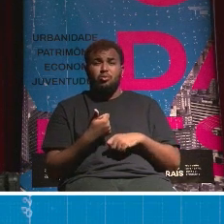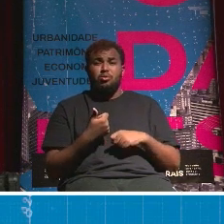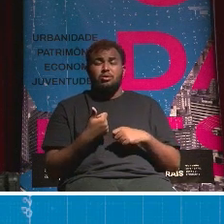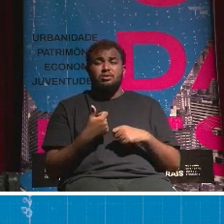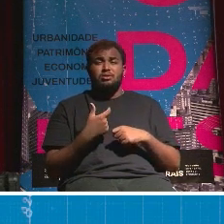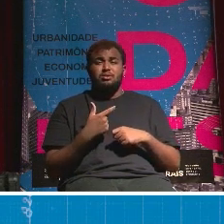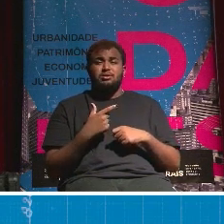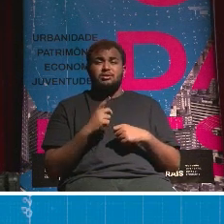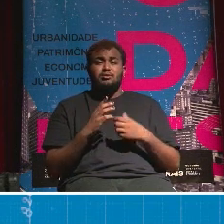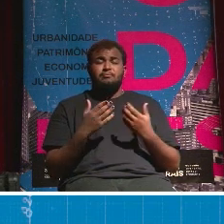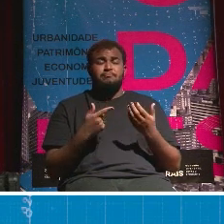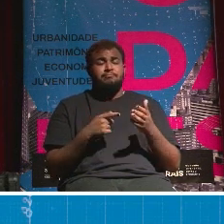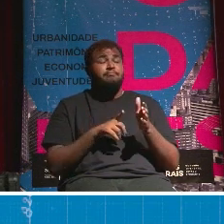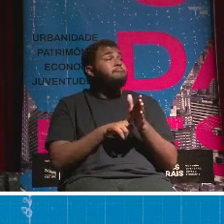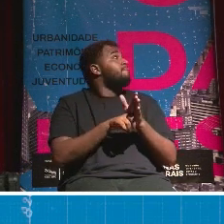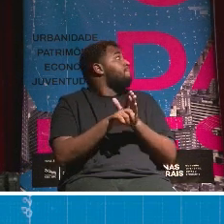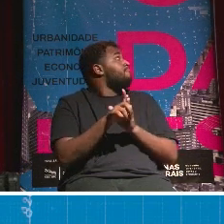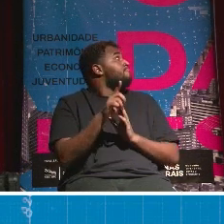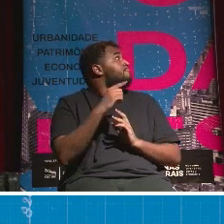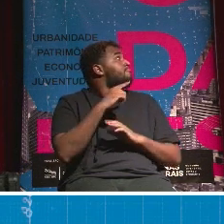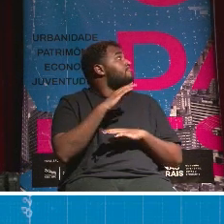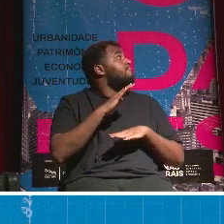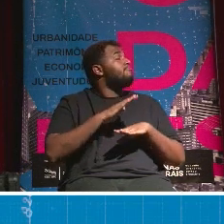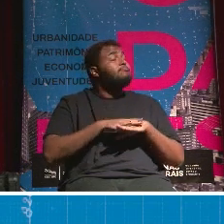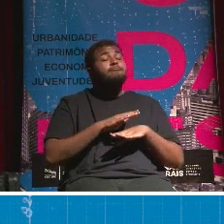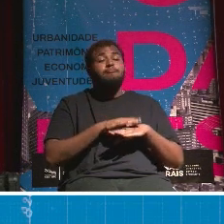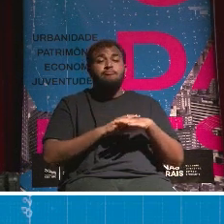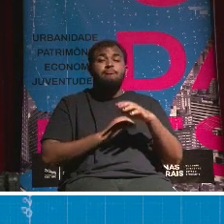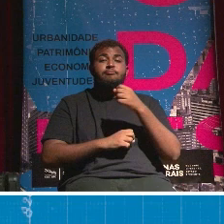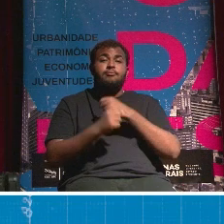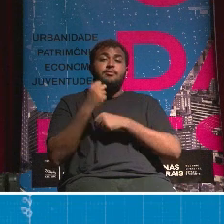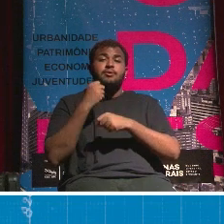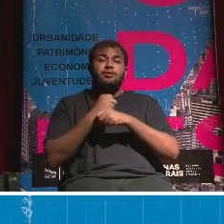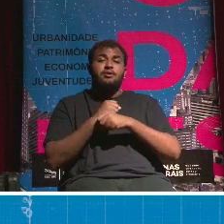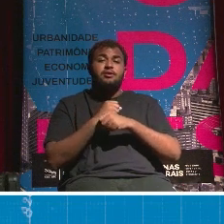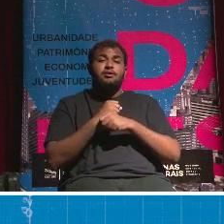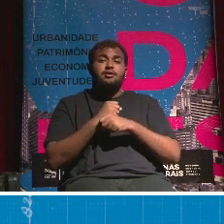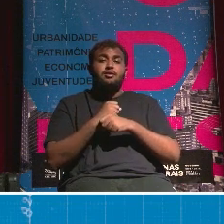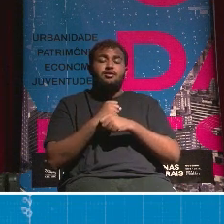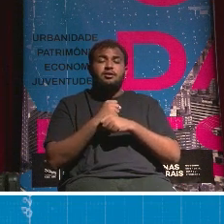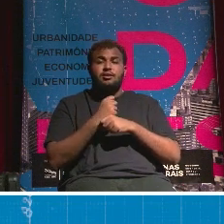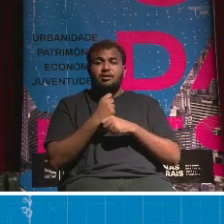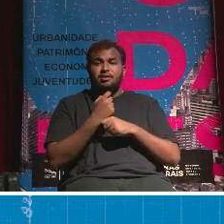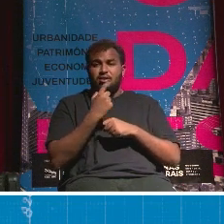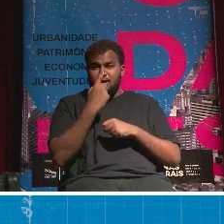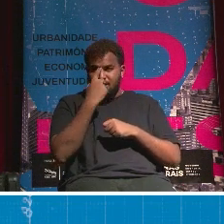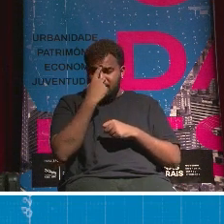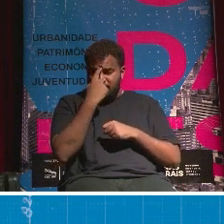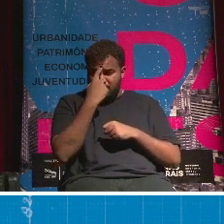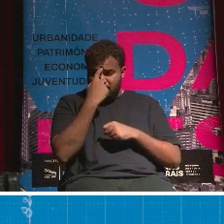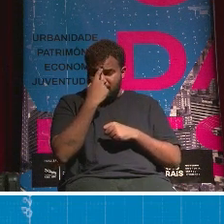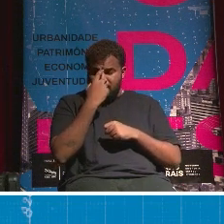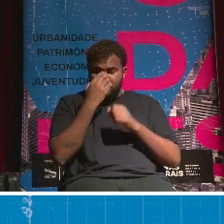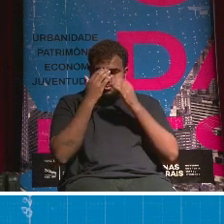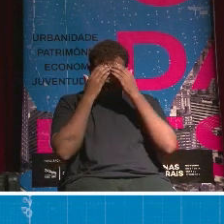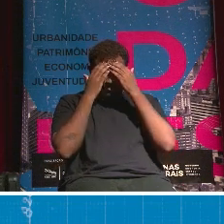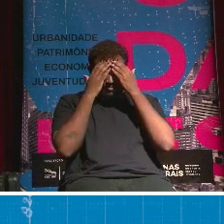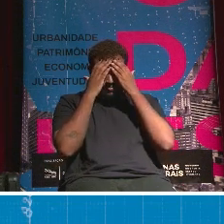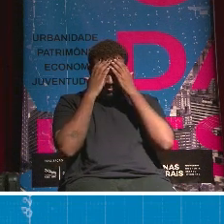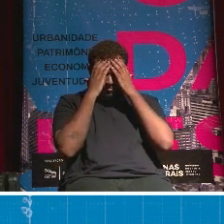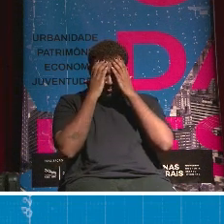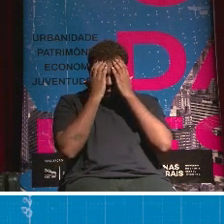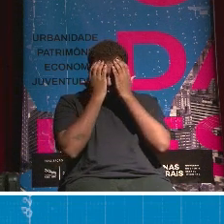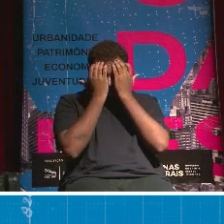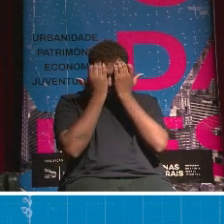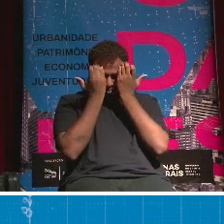das pesquisadoras de ancestralidade indiana, mais norte-americana, que mais tem